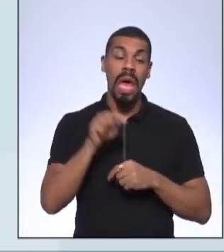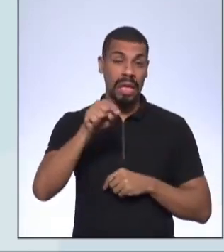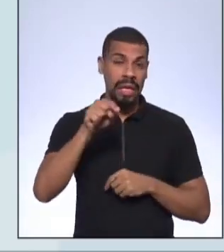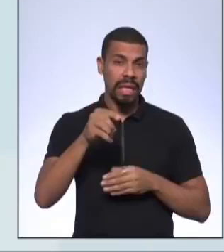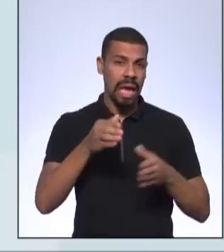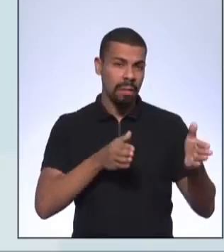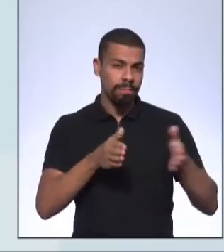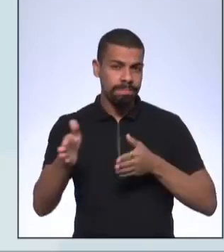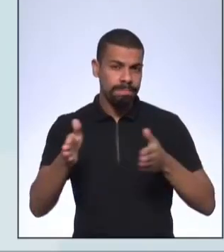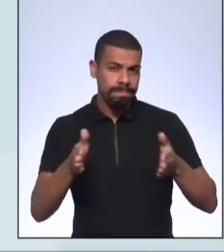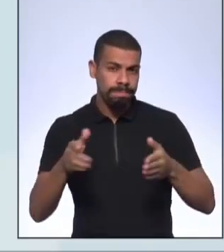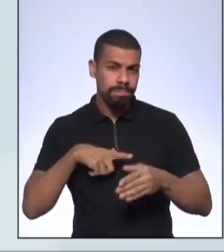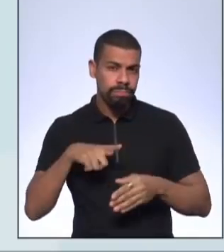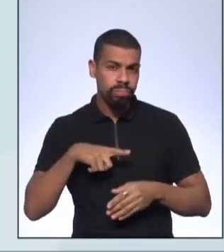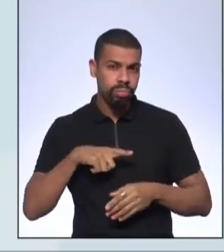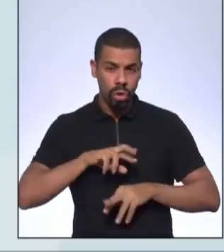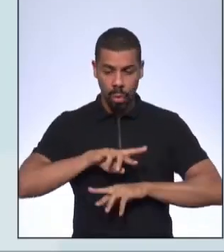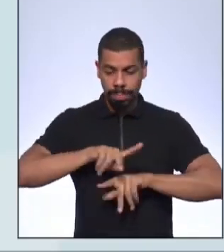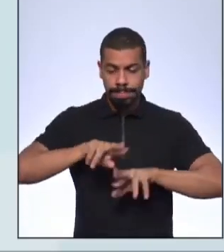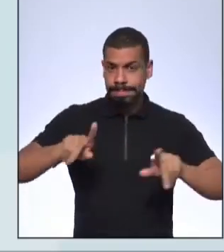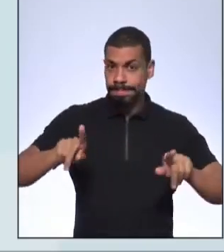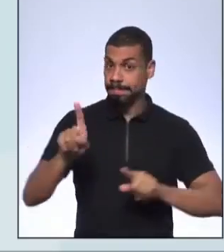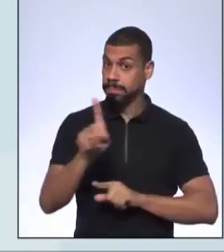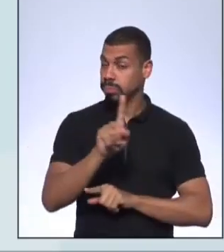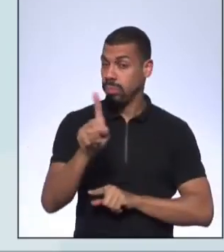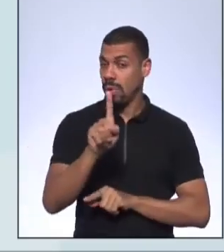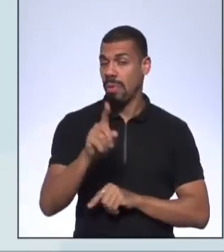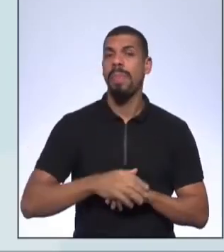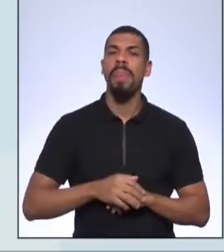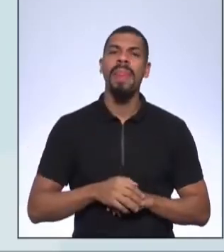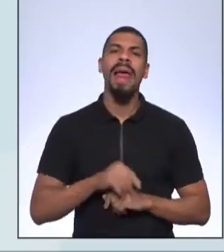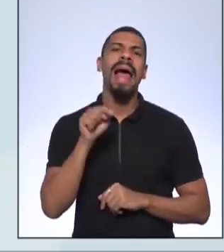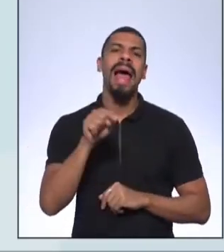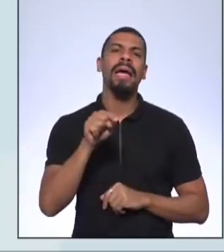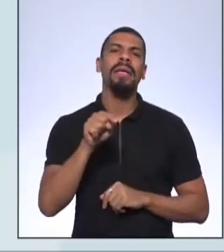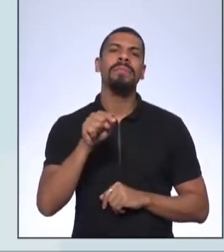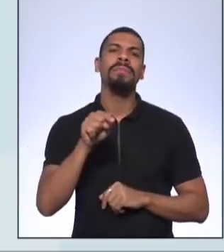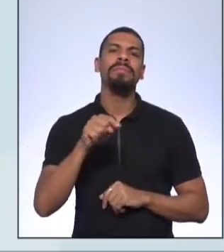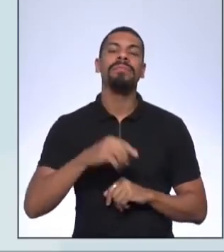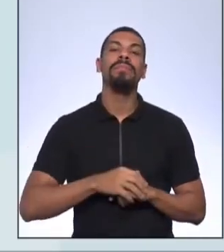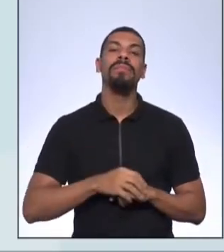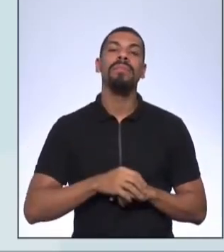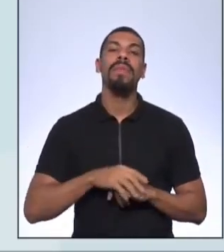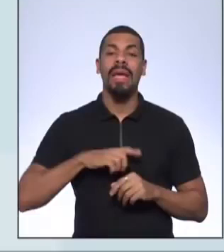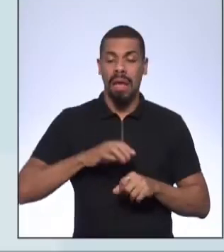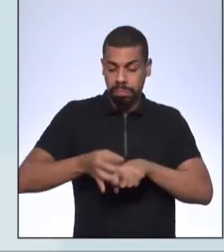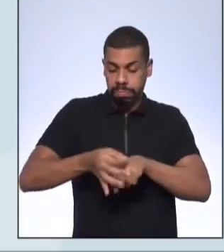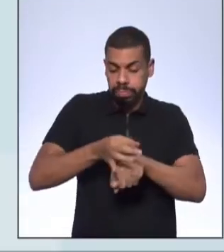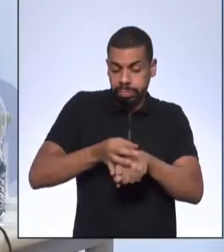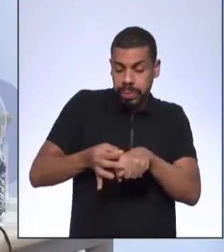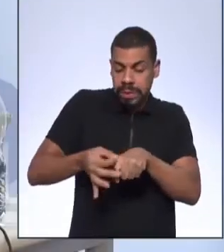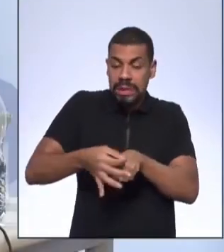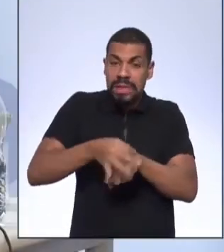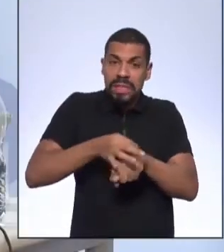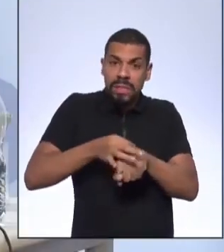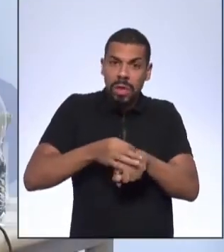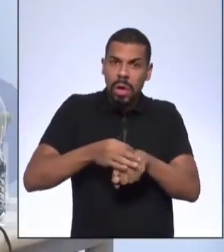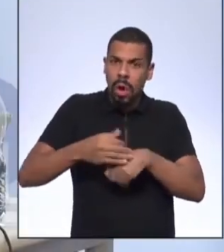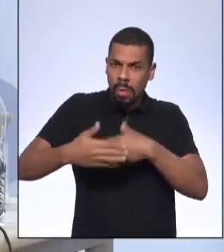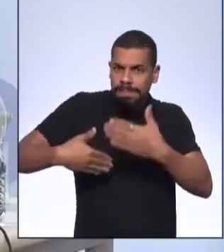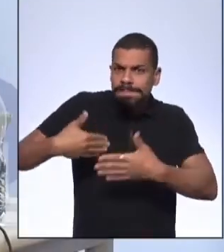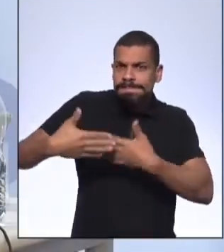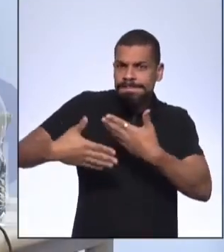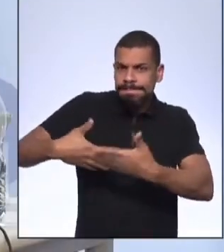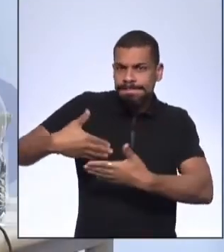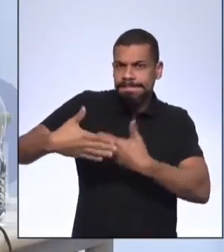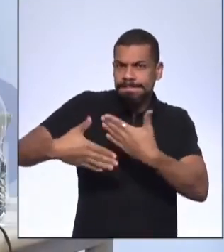período, a célula não está se multiplicando. A célula ela não está produzindo novas células, mas ela está trabalhando, está com um